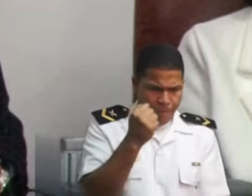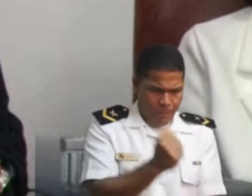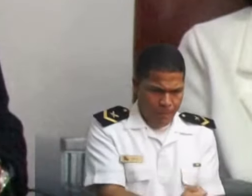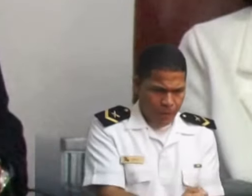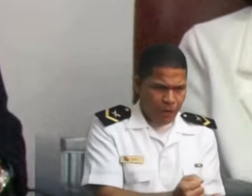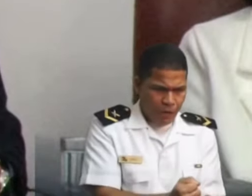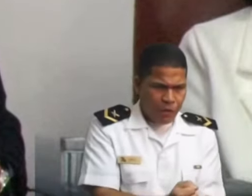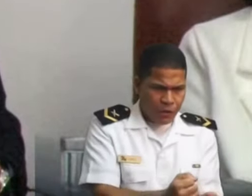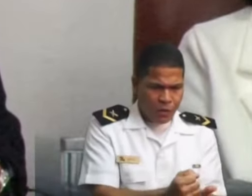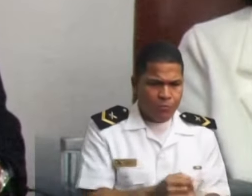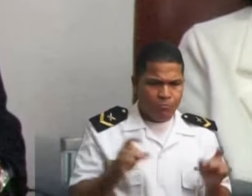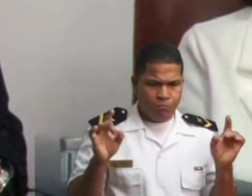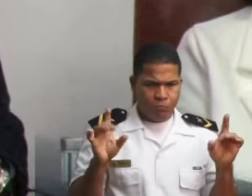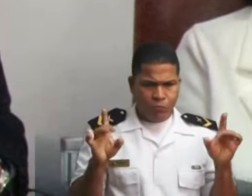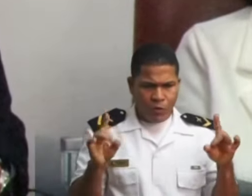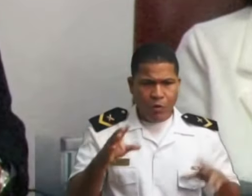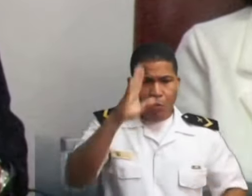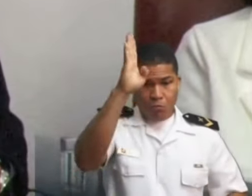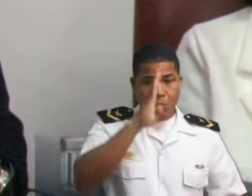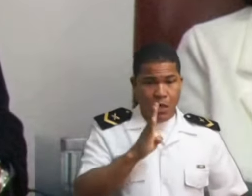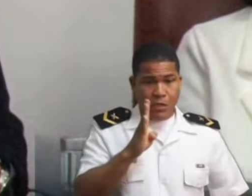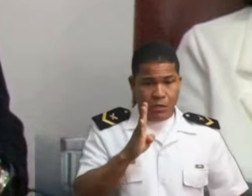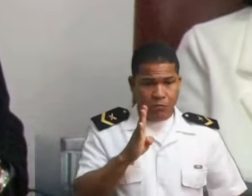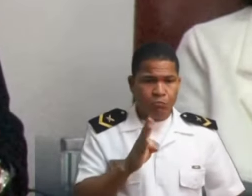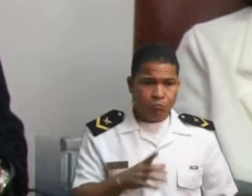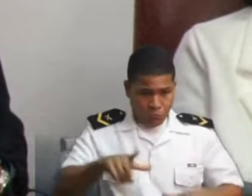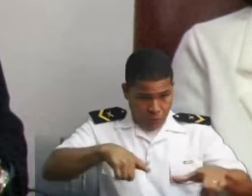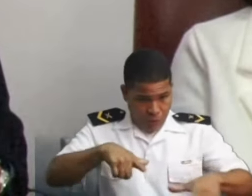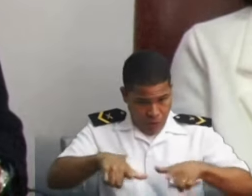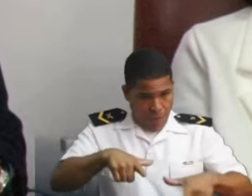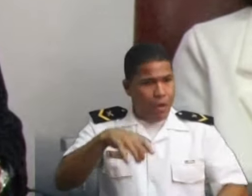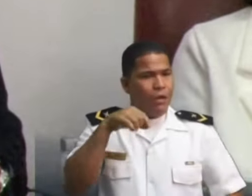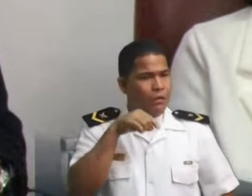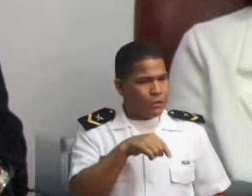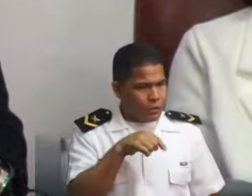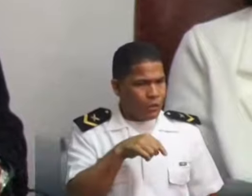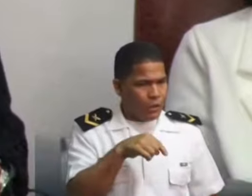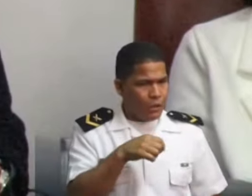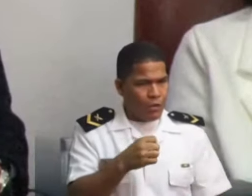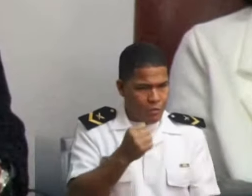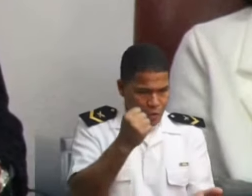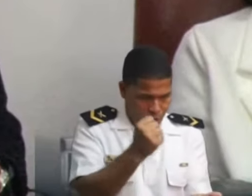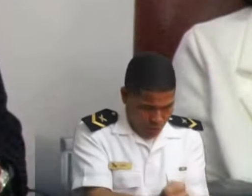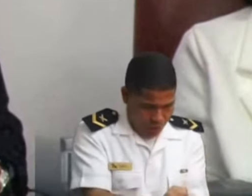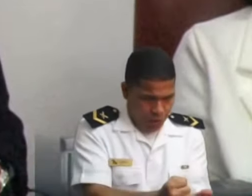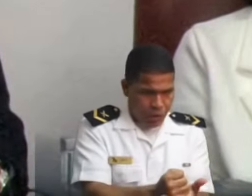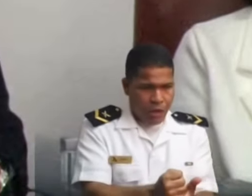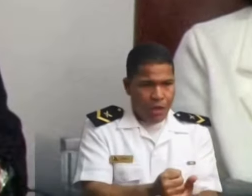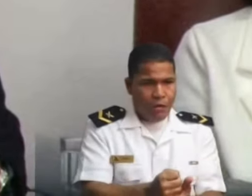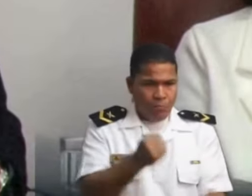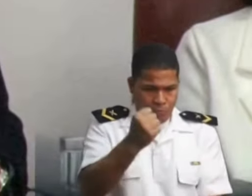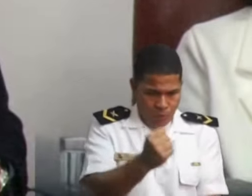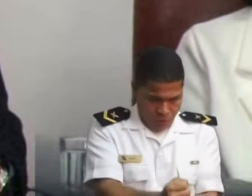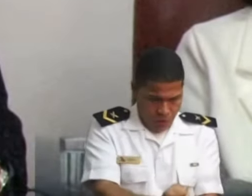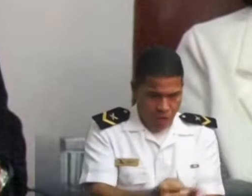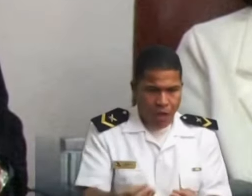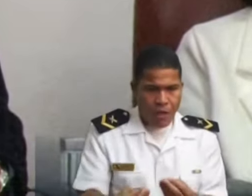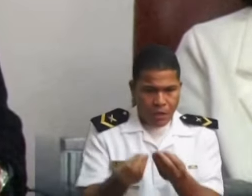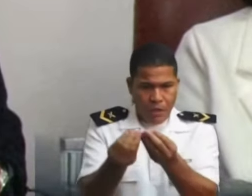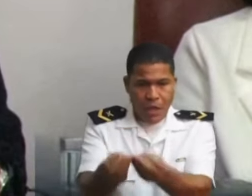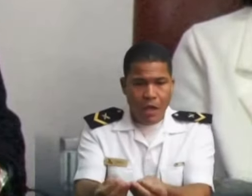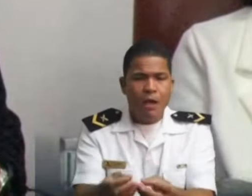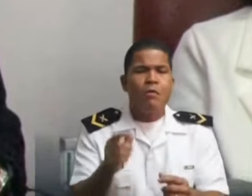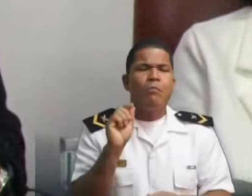registro especial brasileiro, tarefas, registrar e conceder, a fim de, o